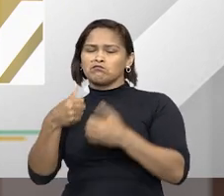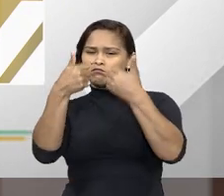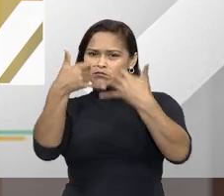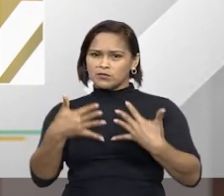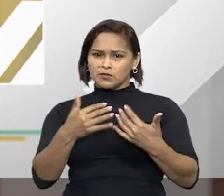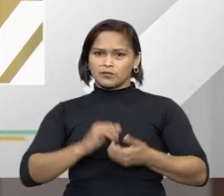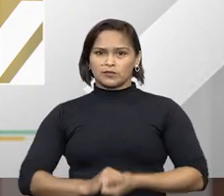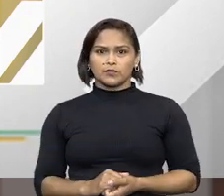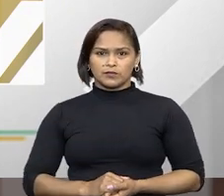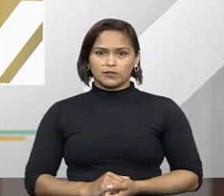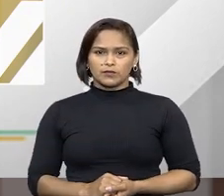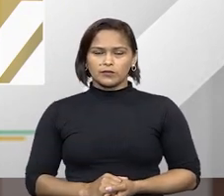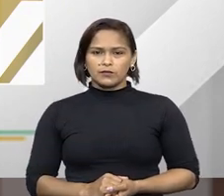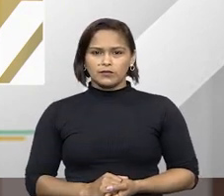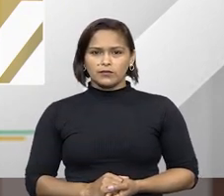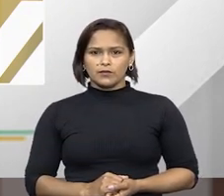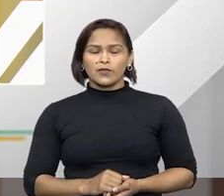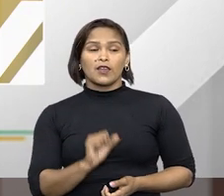Sim,